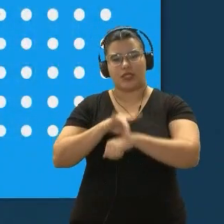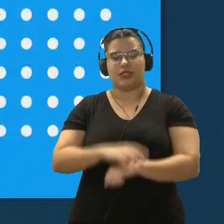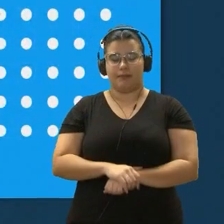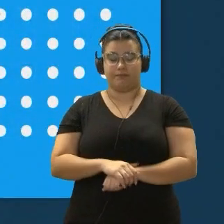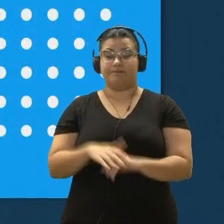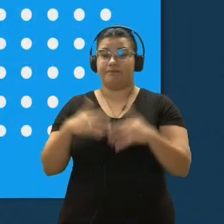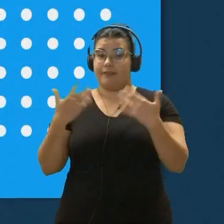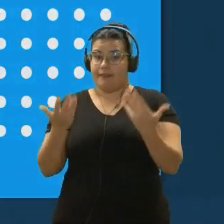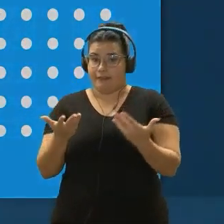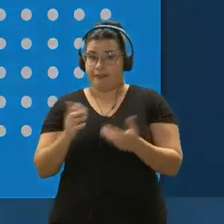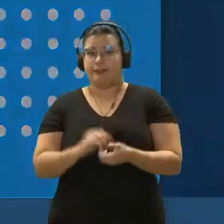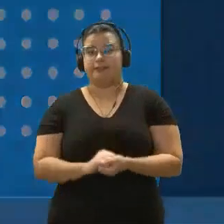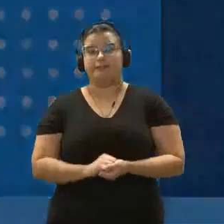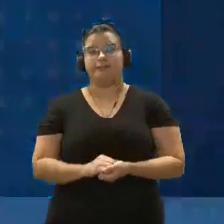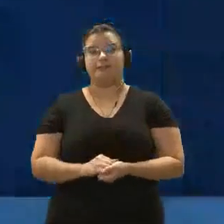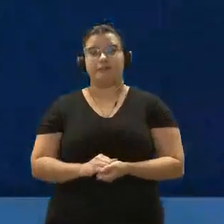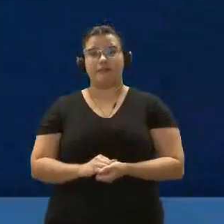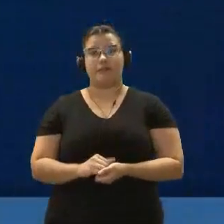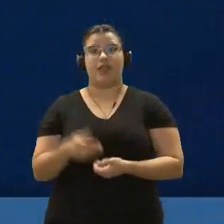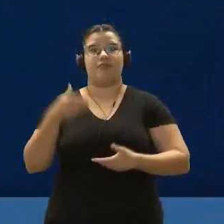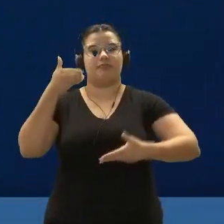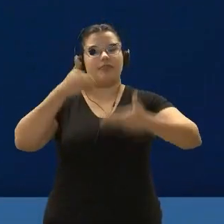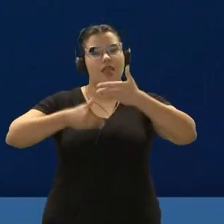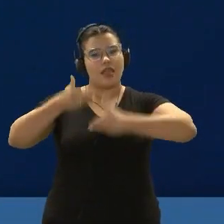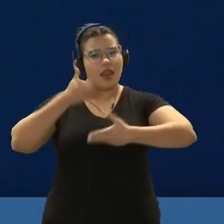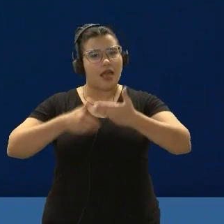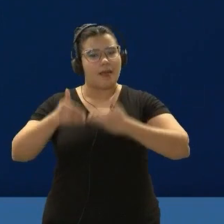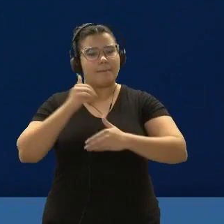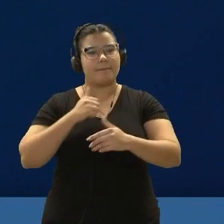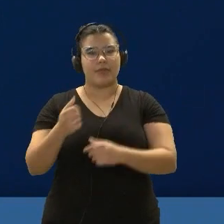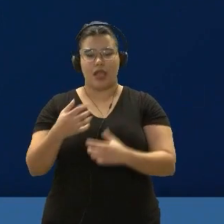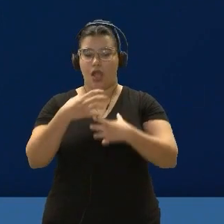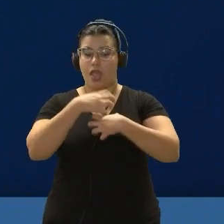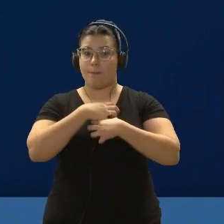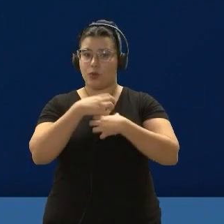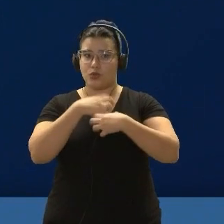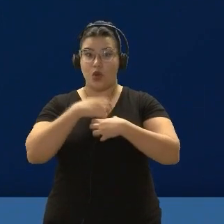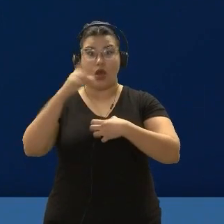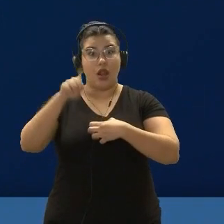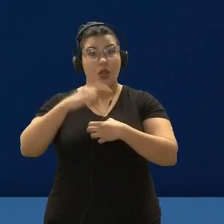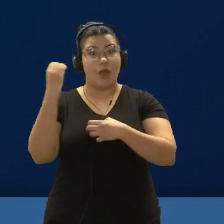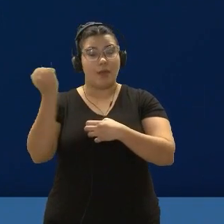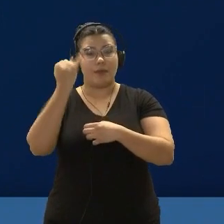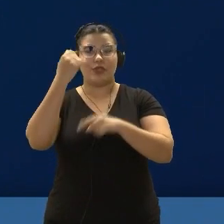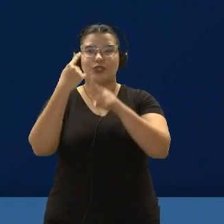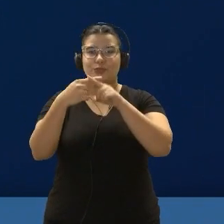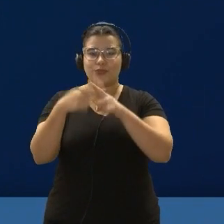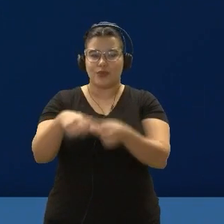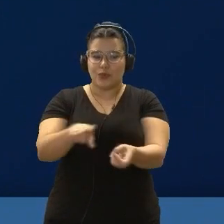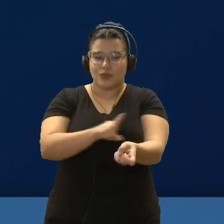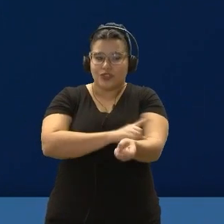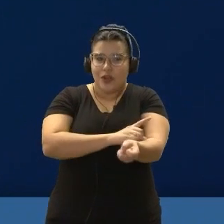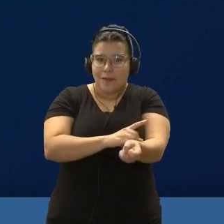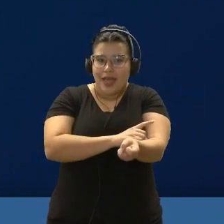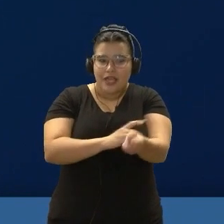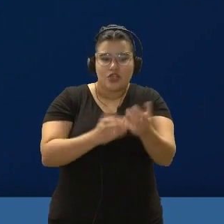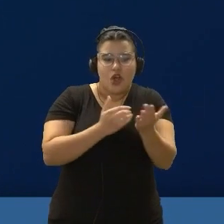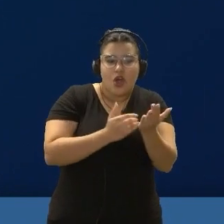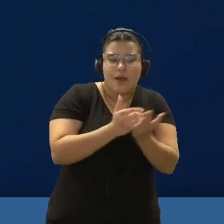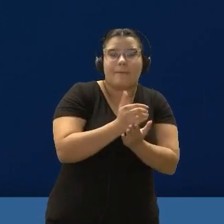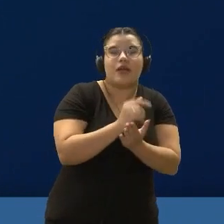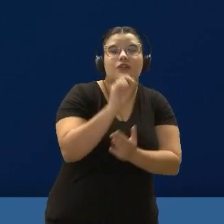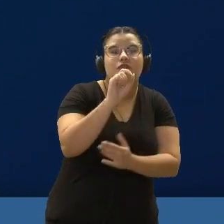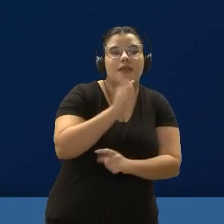Dessa maneira, a terapia nutricional é fundamental. Eu já disse no começo, o diabetes começa por uma má nutrição, ele